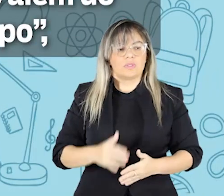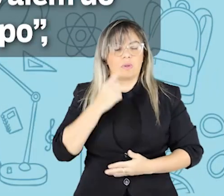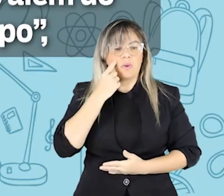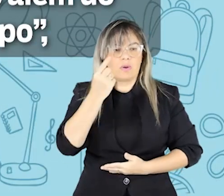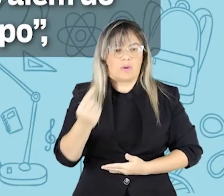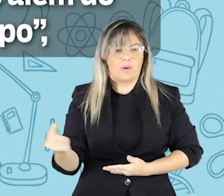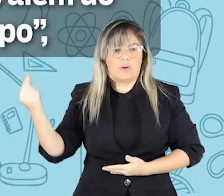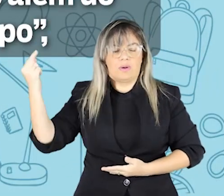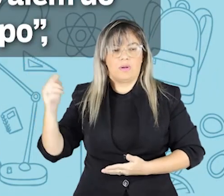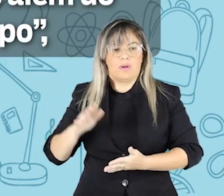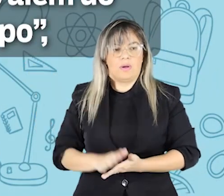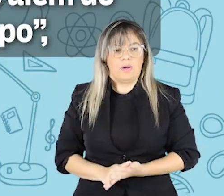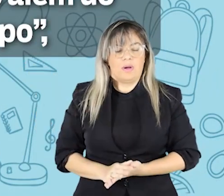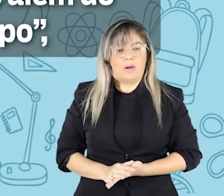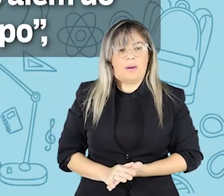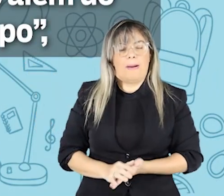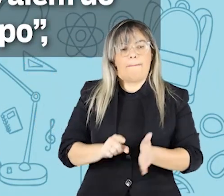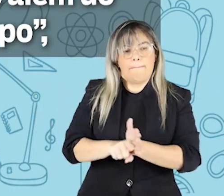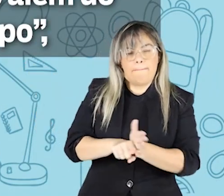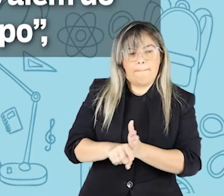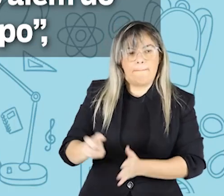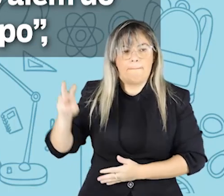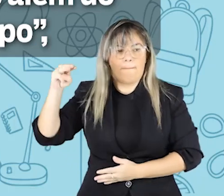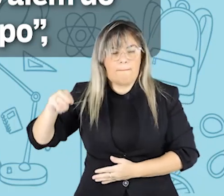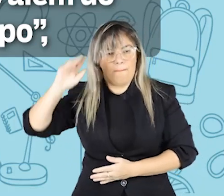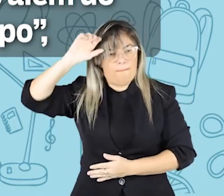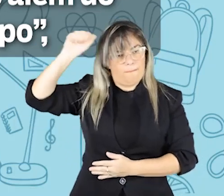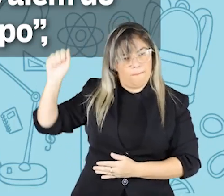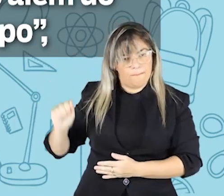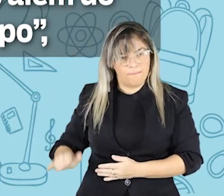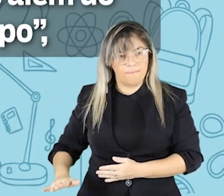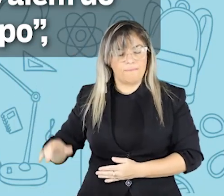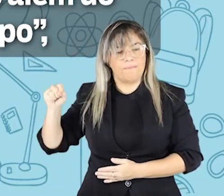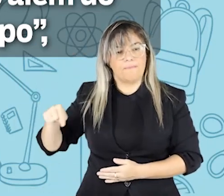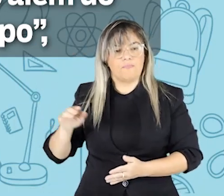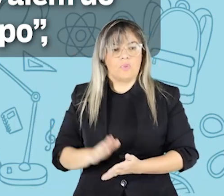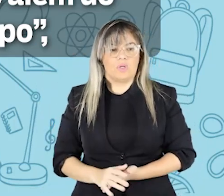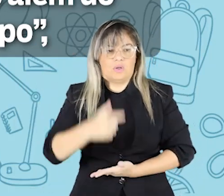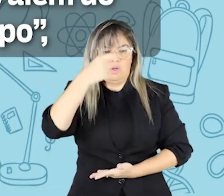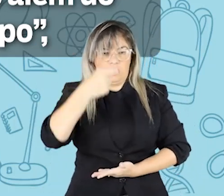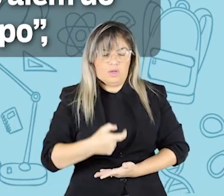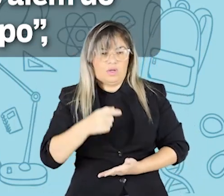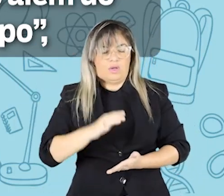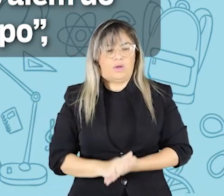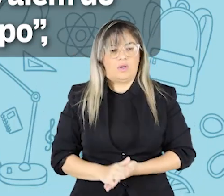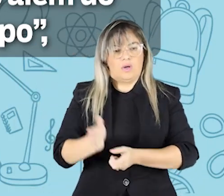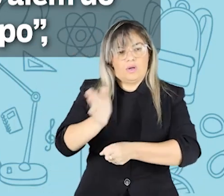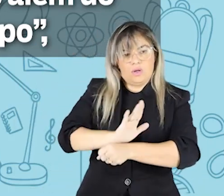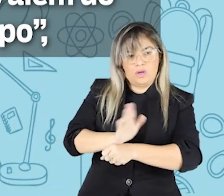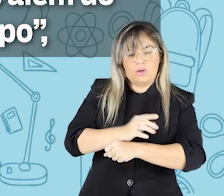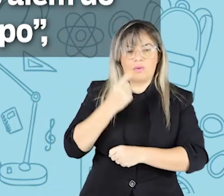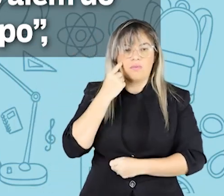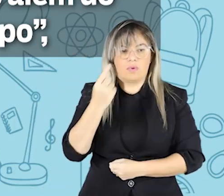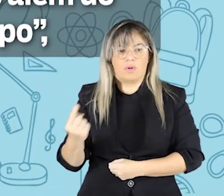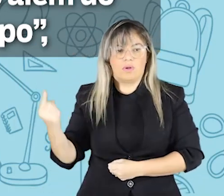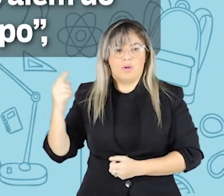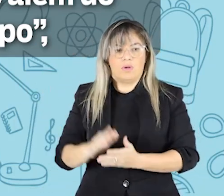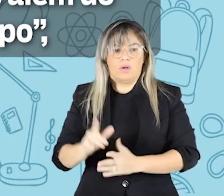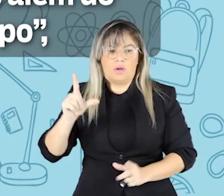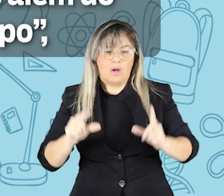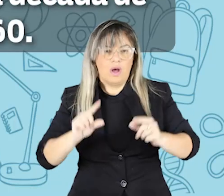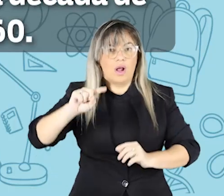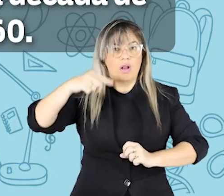Katherine Johnson. A matemática afro-americana é uma das personagens retratadas no filme Estrelas Além do